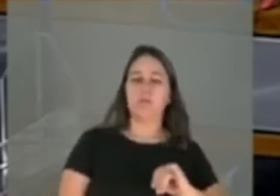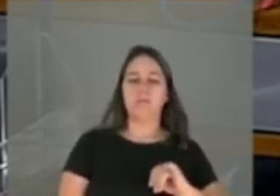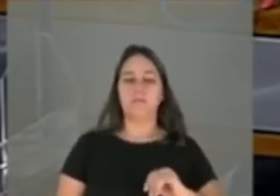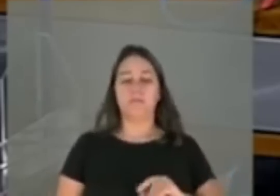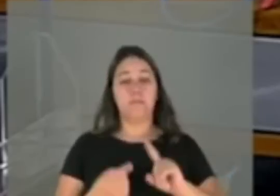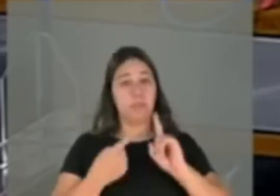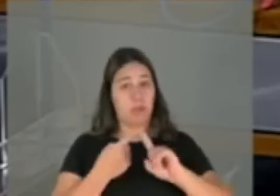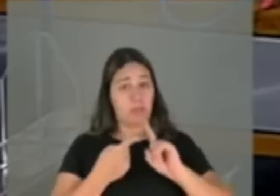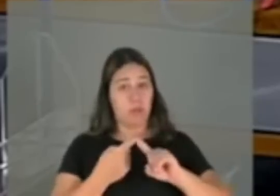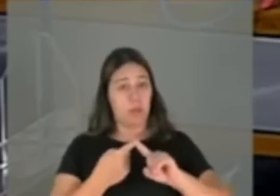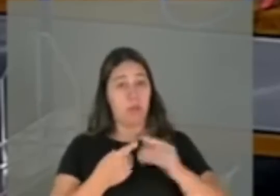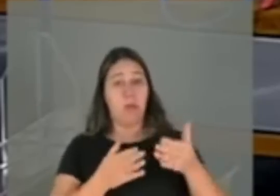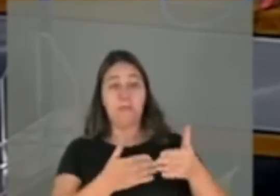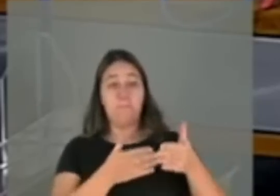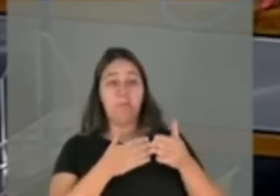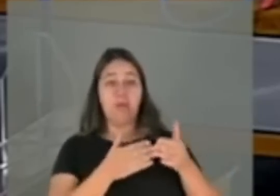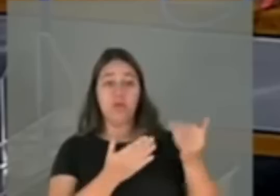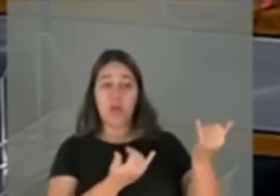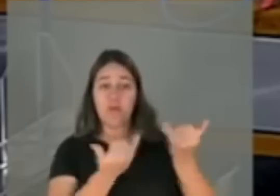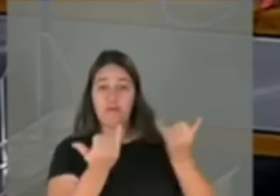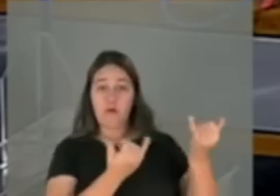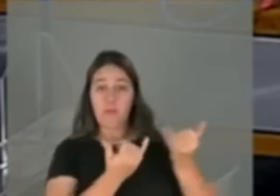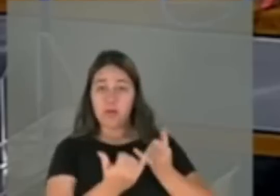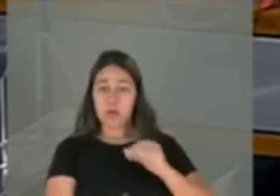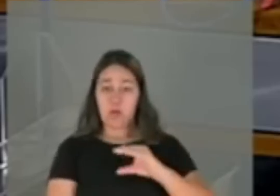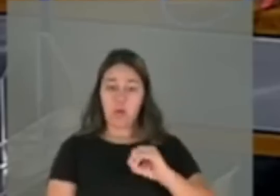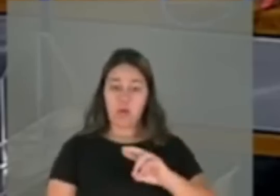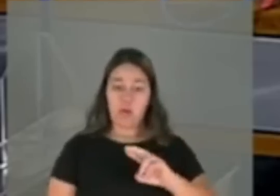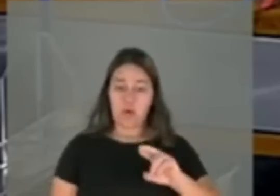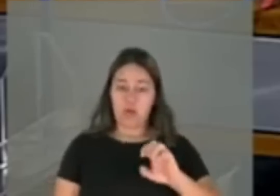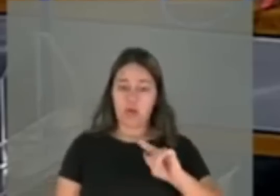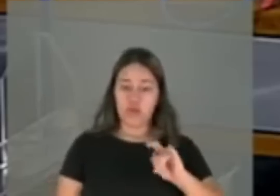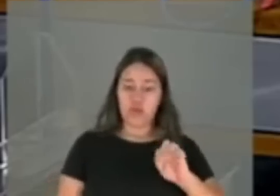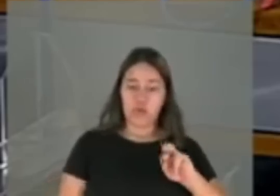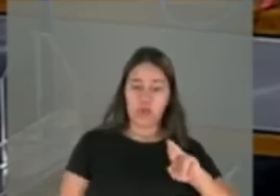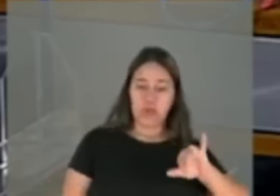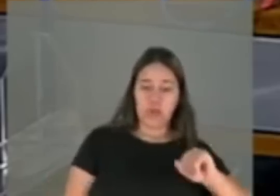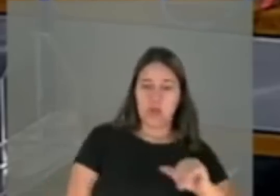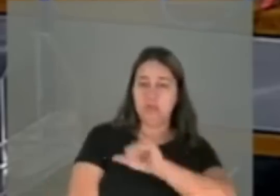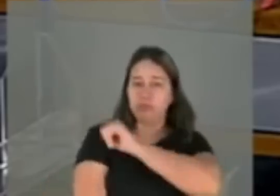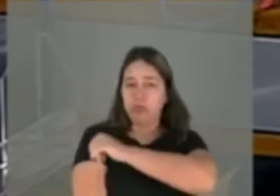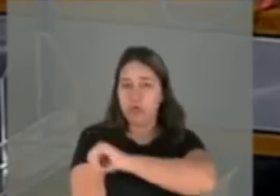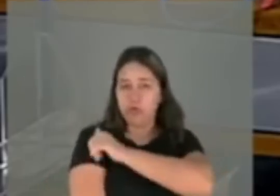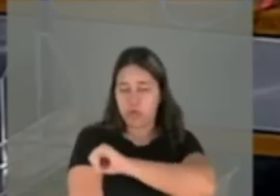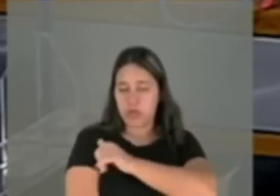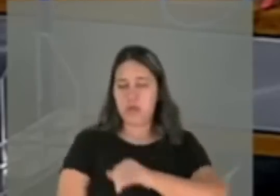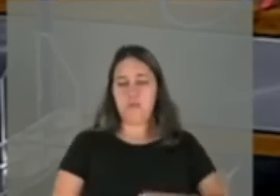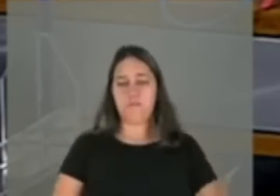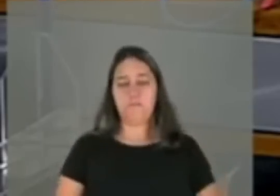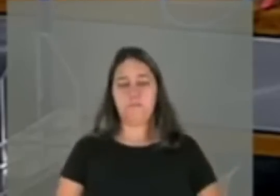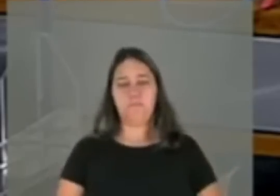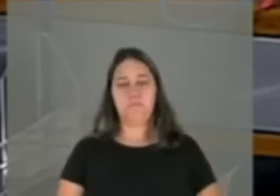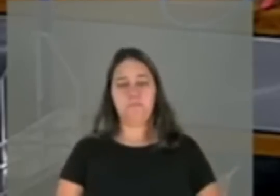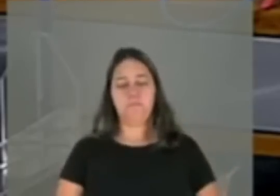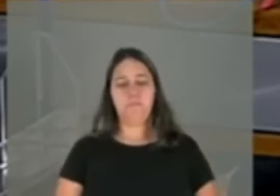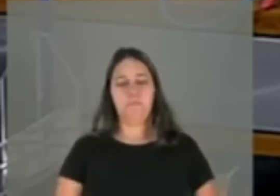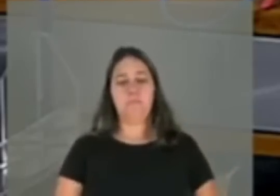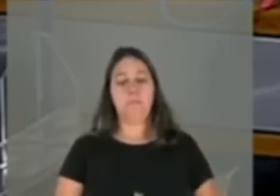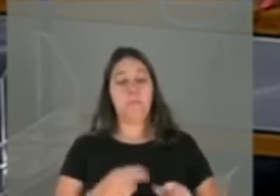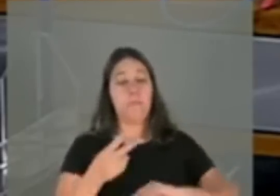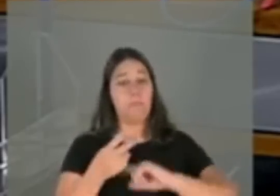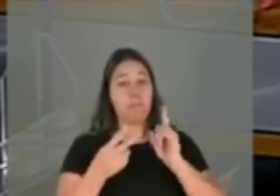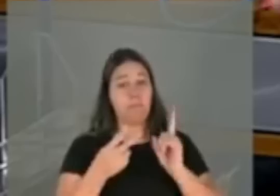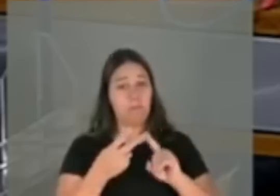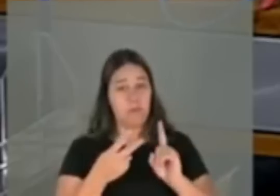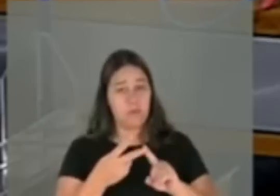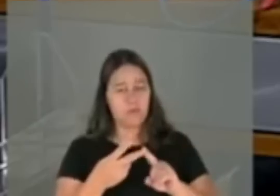pedido de informações a corregedoria do Tribunal de Justiça do Rio de Janeiro sobe alegada magistrada dois